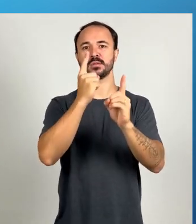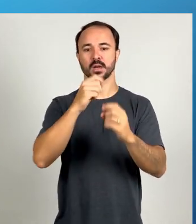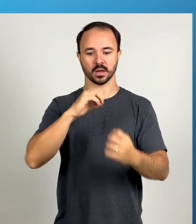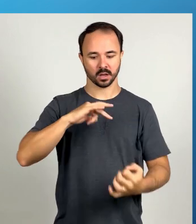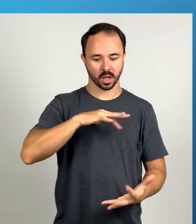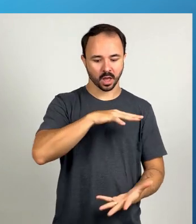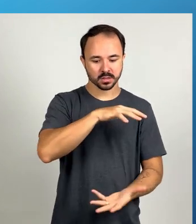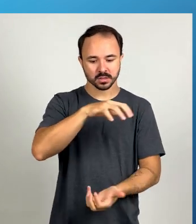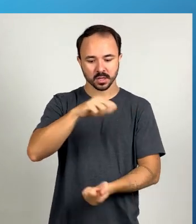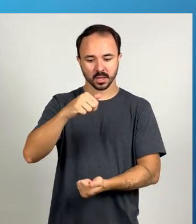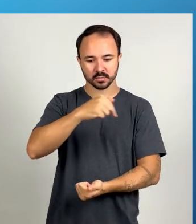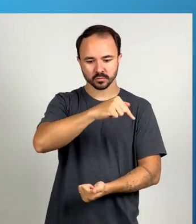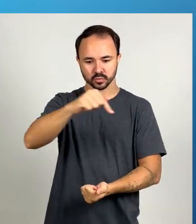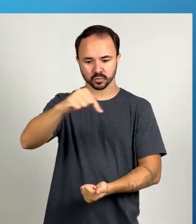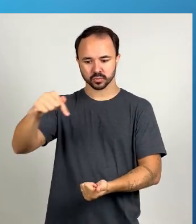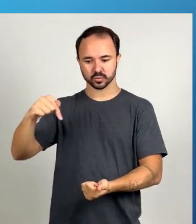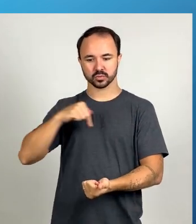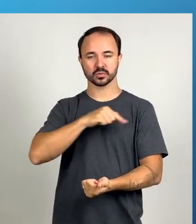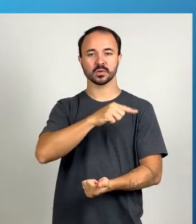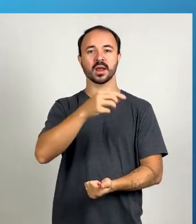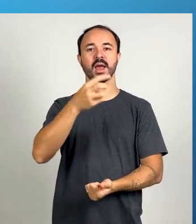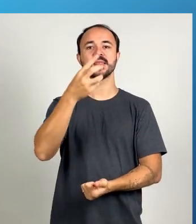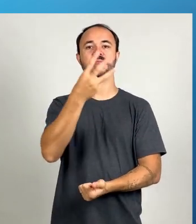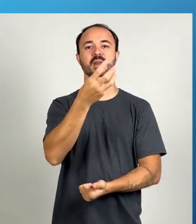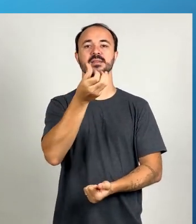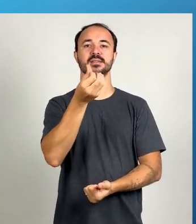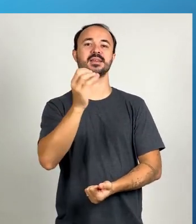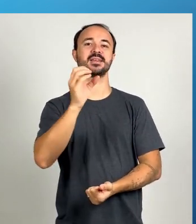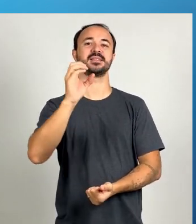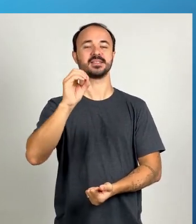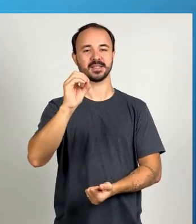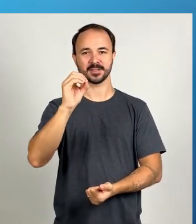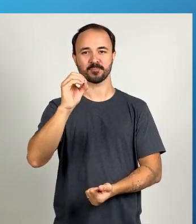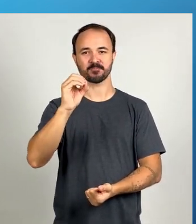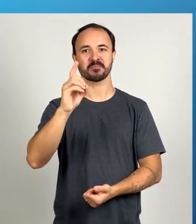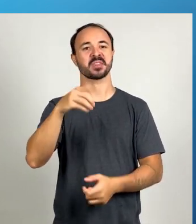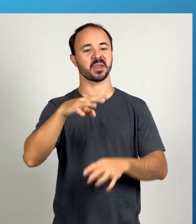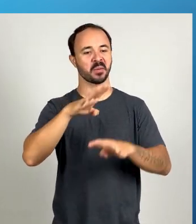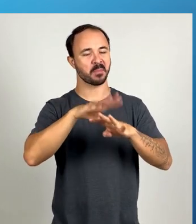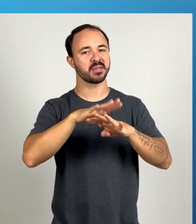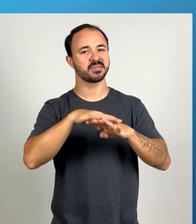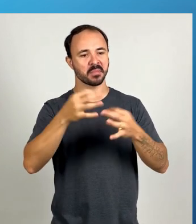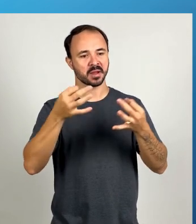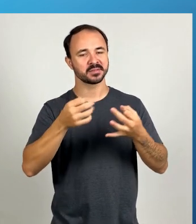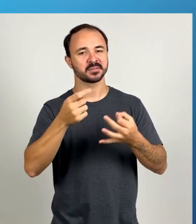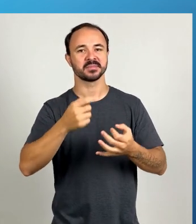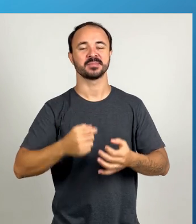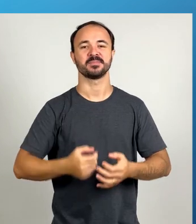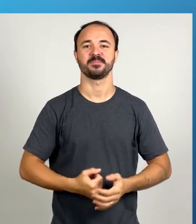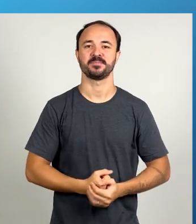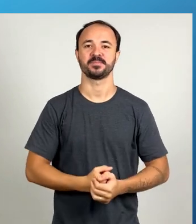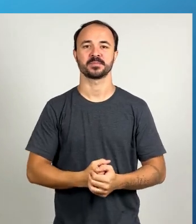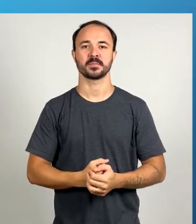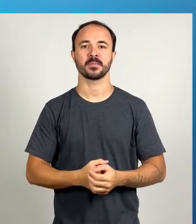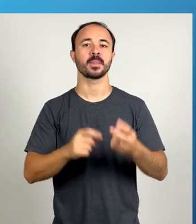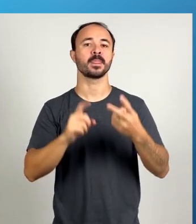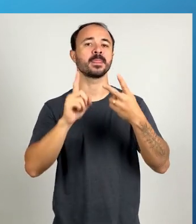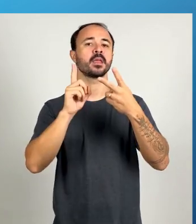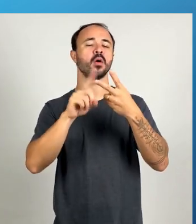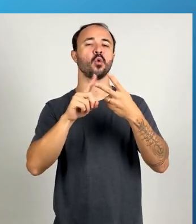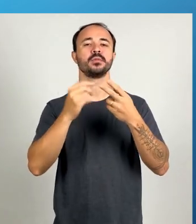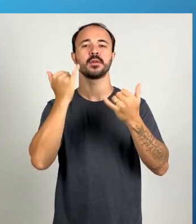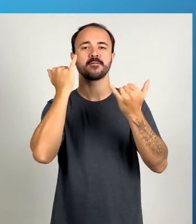circunferência da Terra, 360 graus. Matemática pura. Próxima informação,